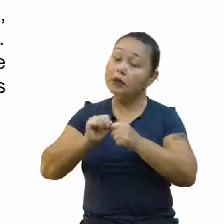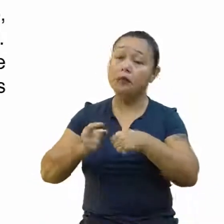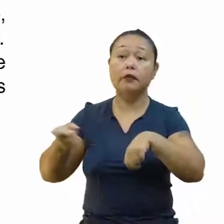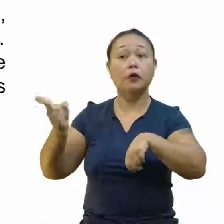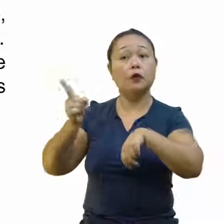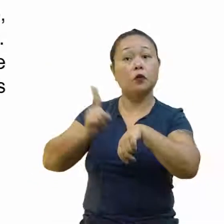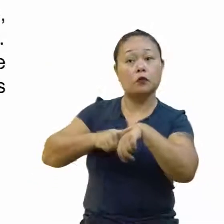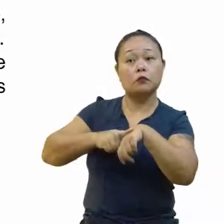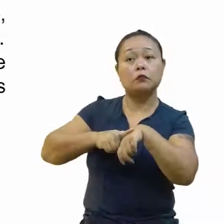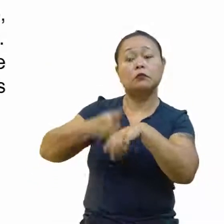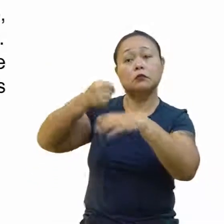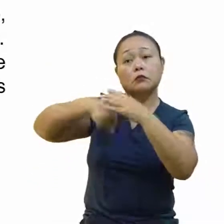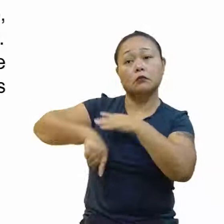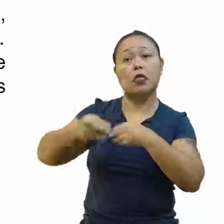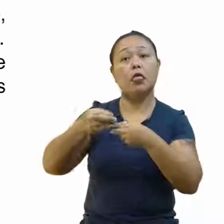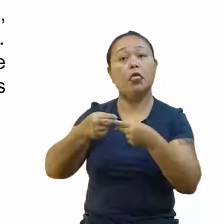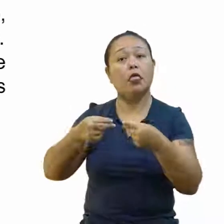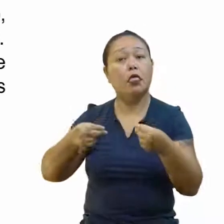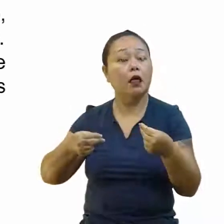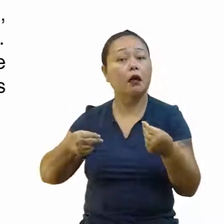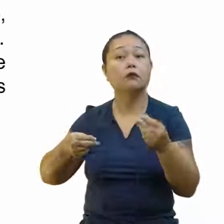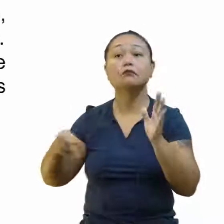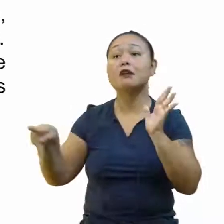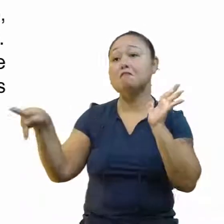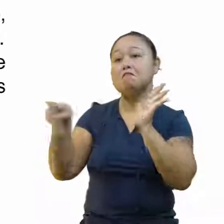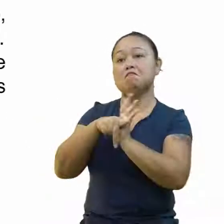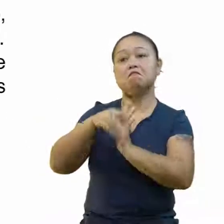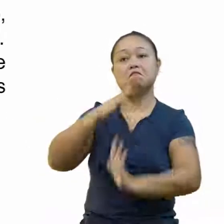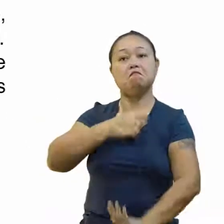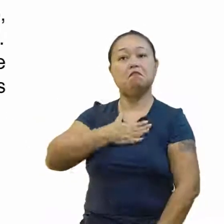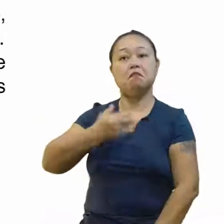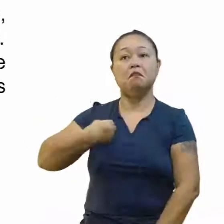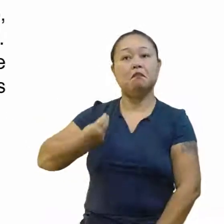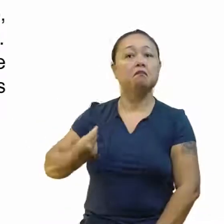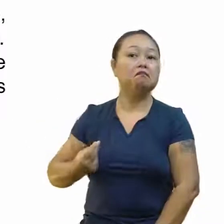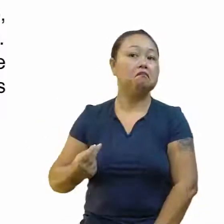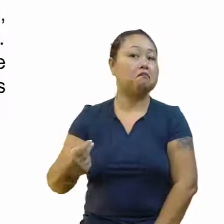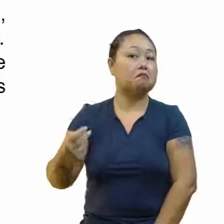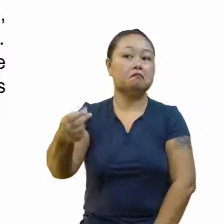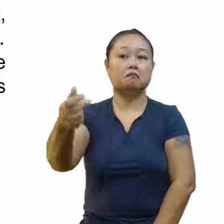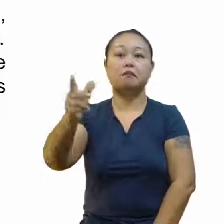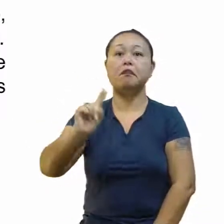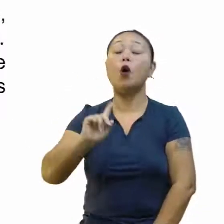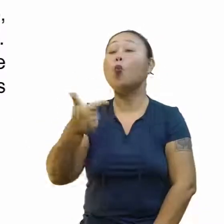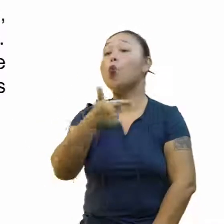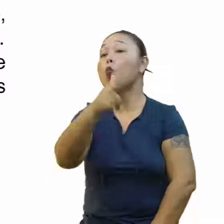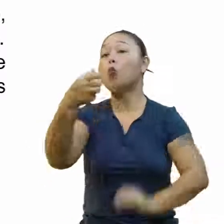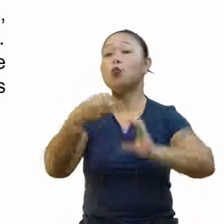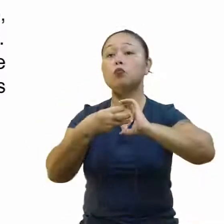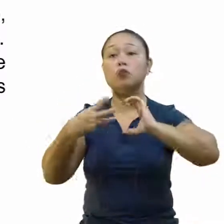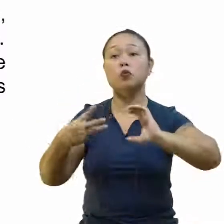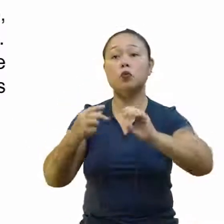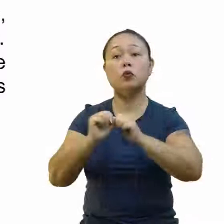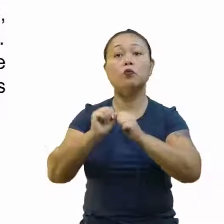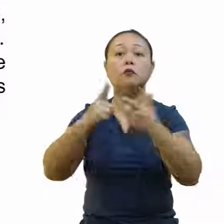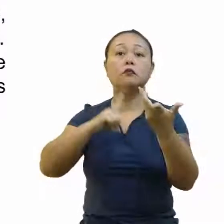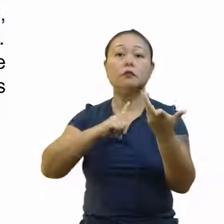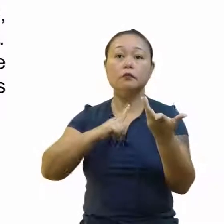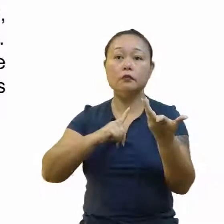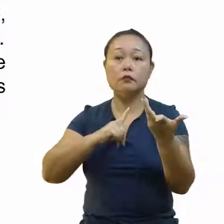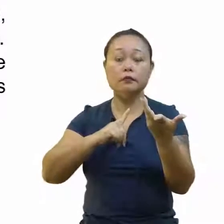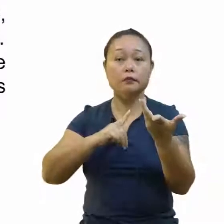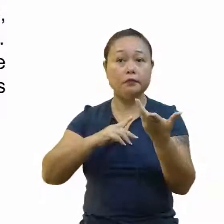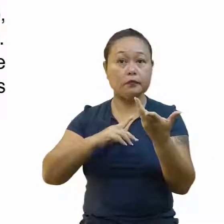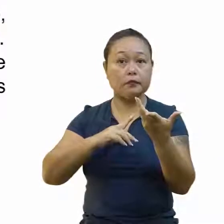aquela doença crônico-degenerativa. A outra característica, ela pode limitar as funções básicas do